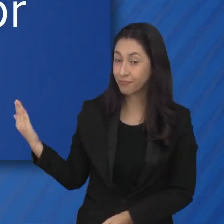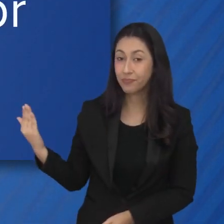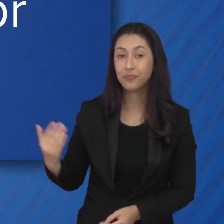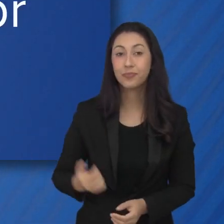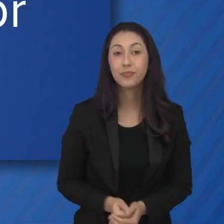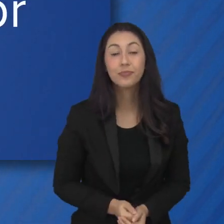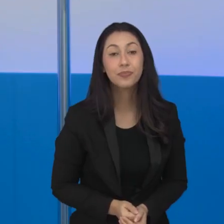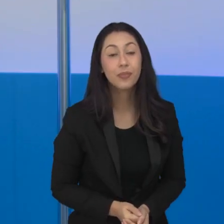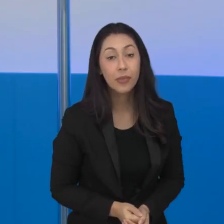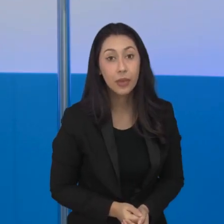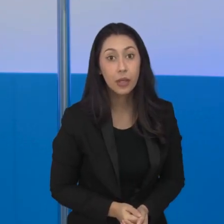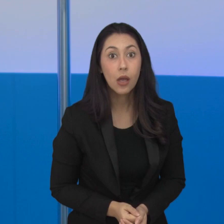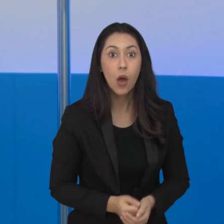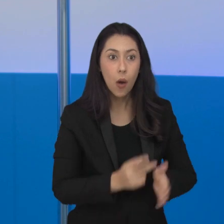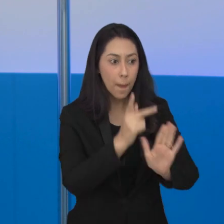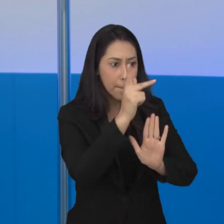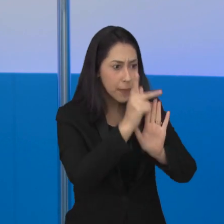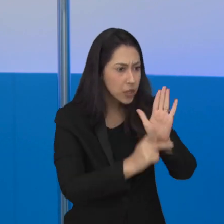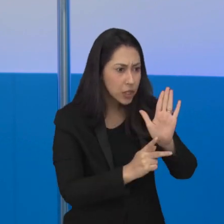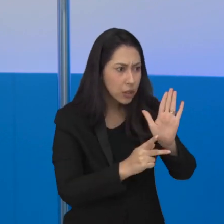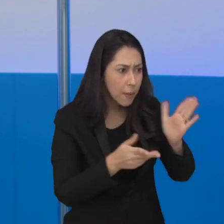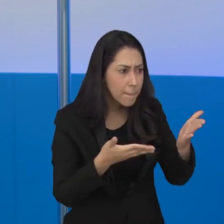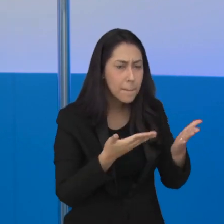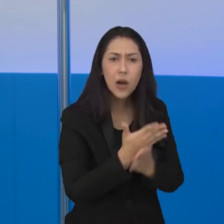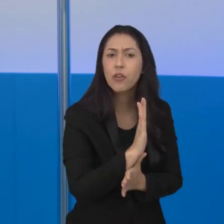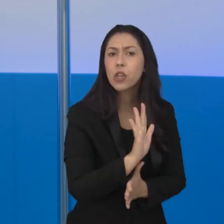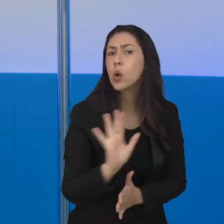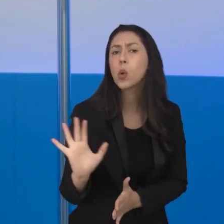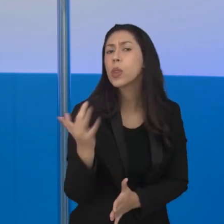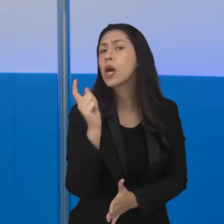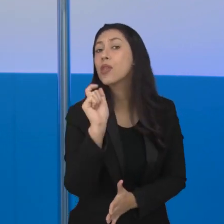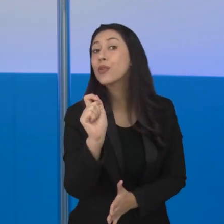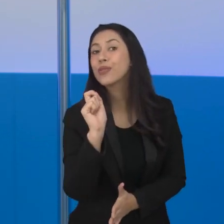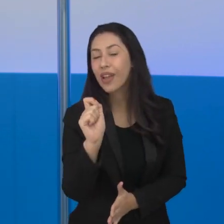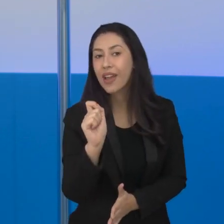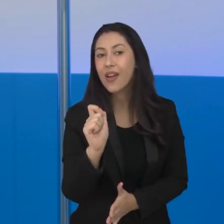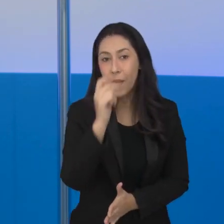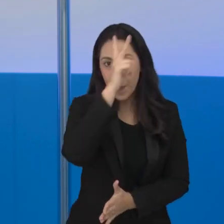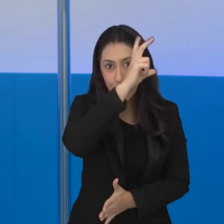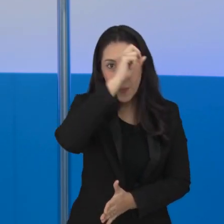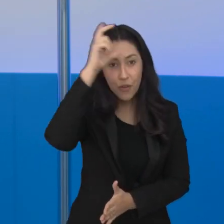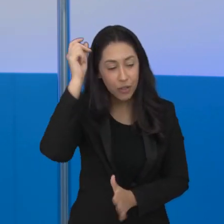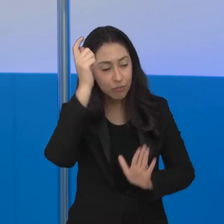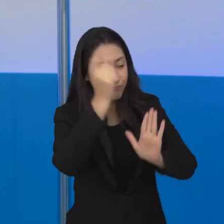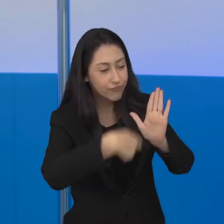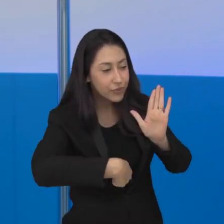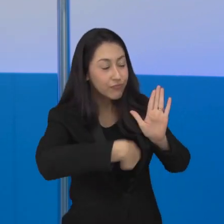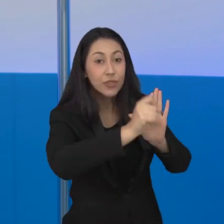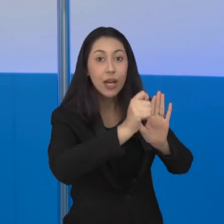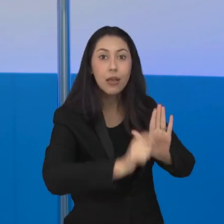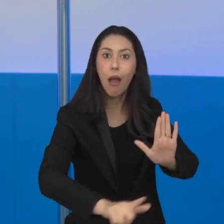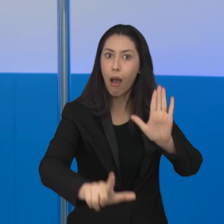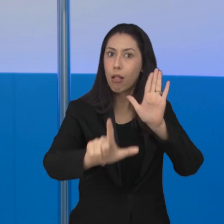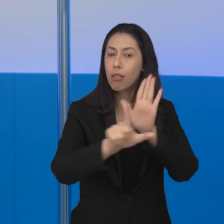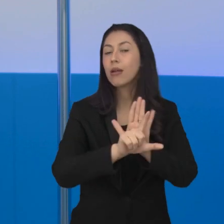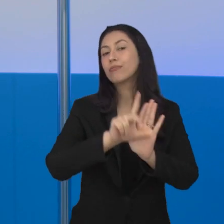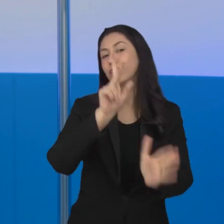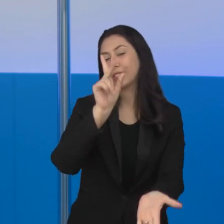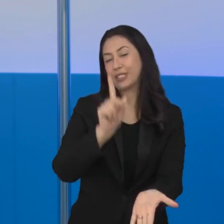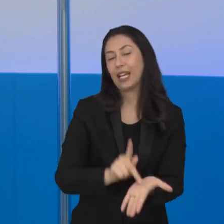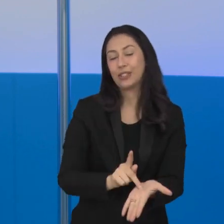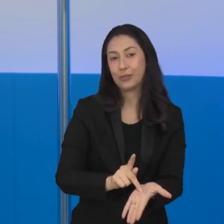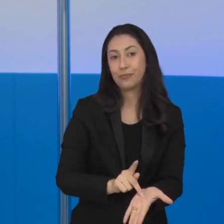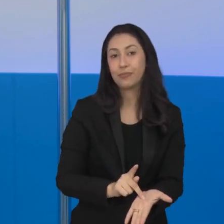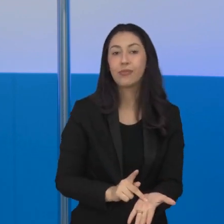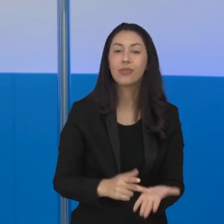das Sessões. E pessoal, depois que um projeto é aprovado, ele segue para a sanção do prefeito e depois vira uma lei,